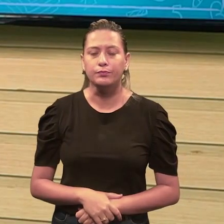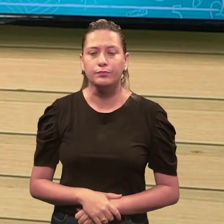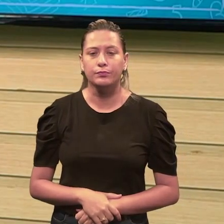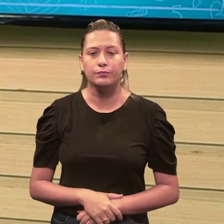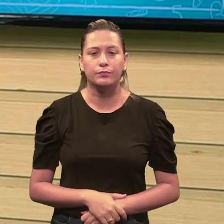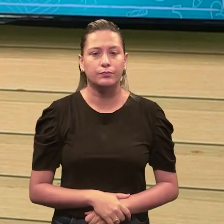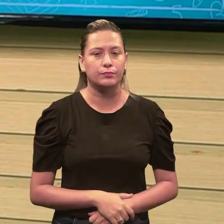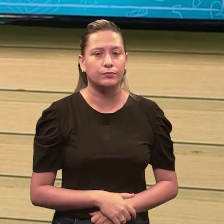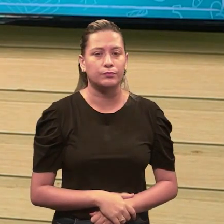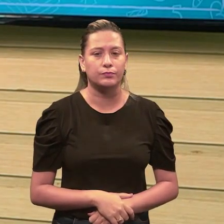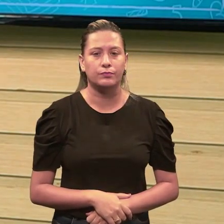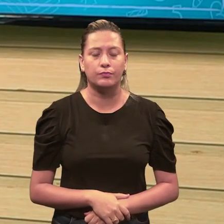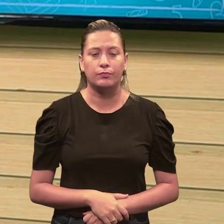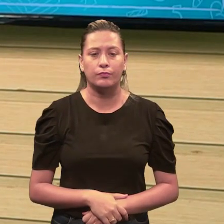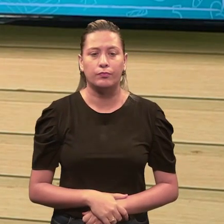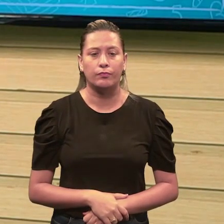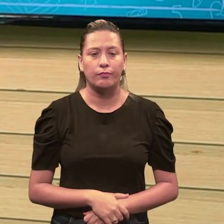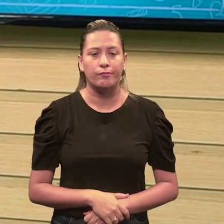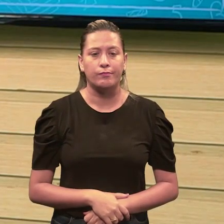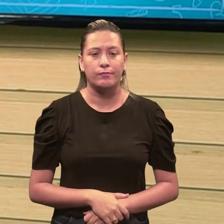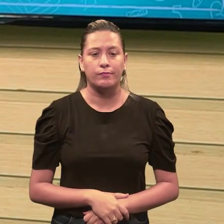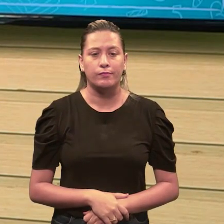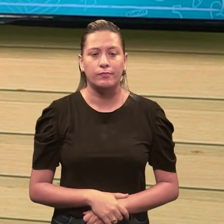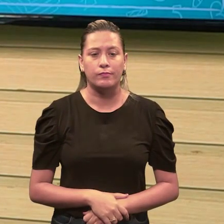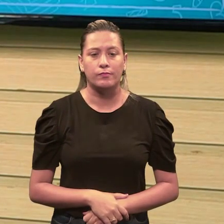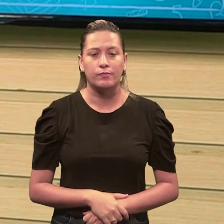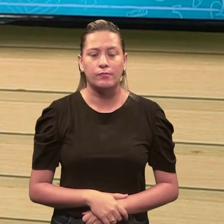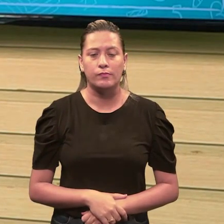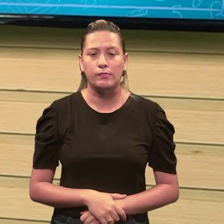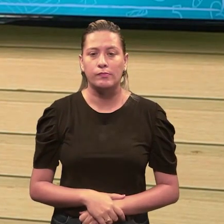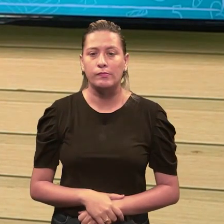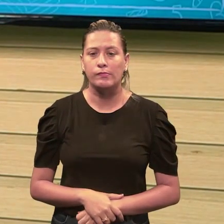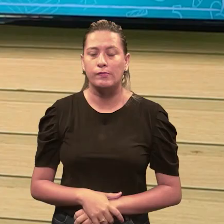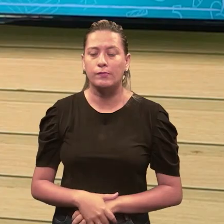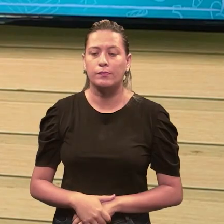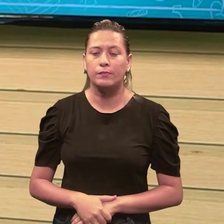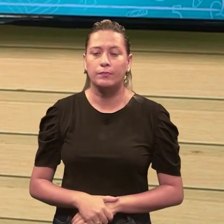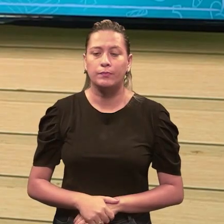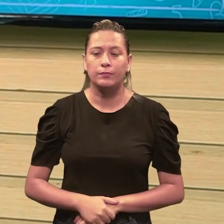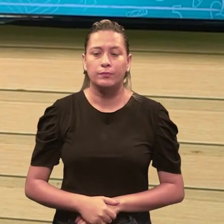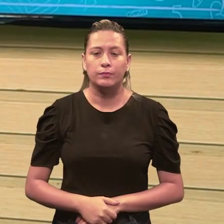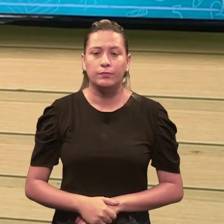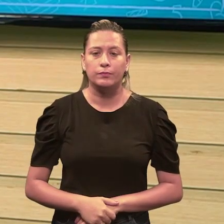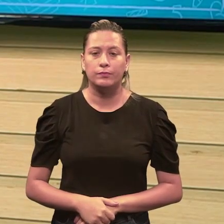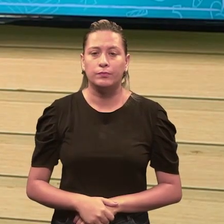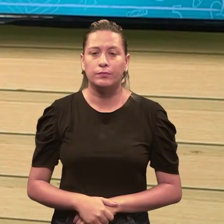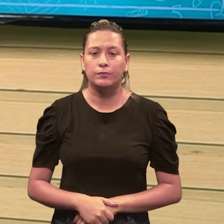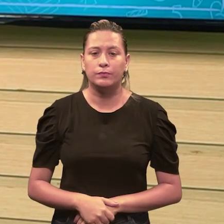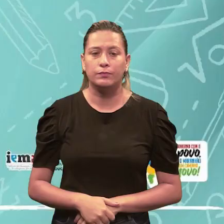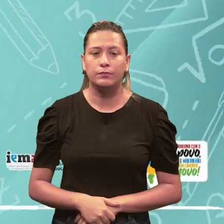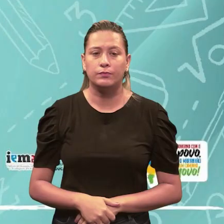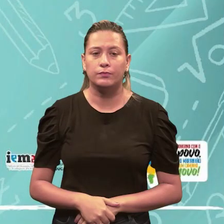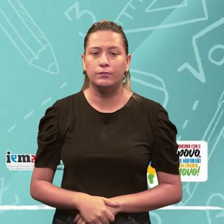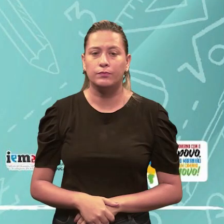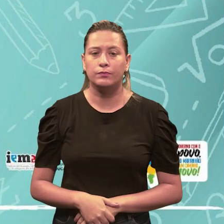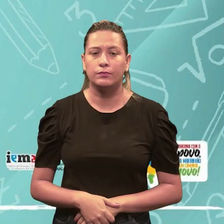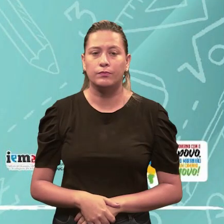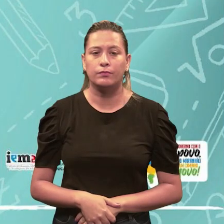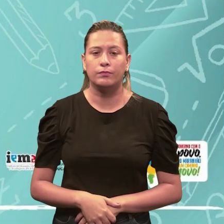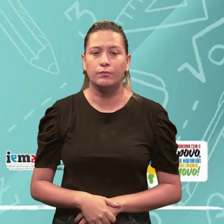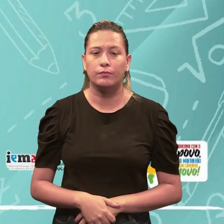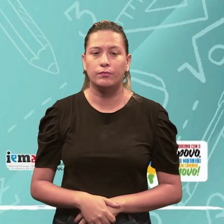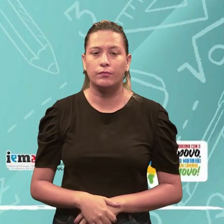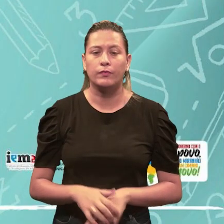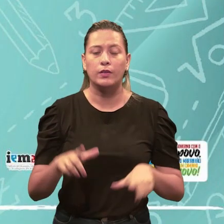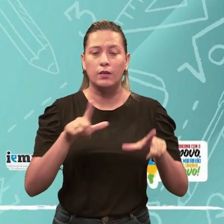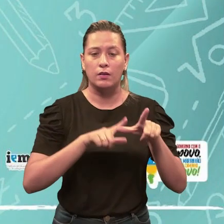dessa corrente, né? Os diodos. Então, por isso que é muito importante, ativo no sistema, no circuito. São